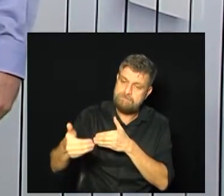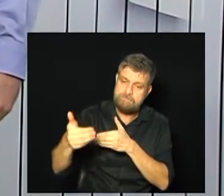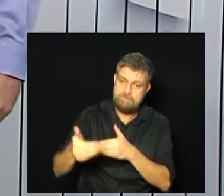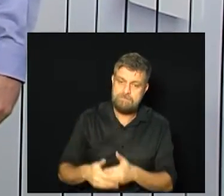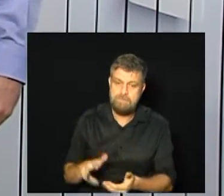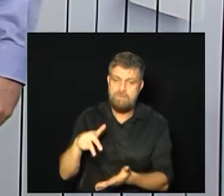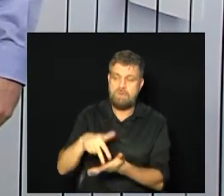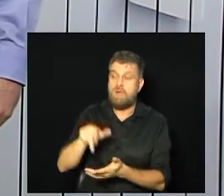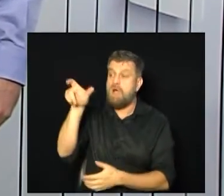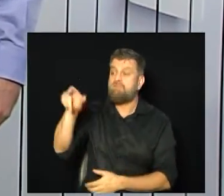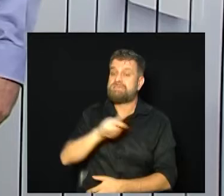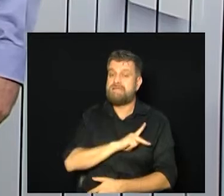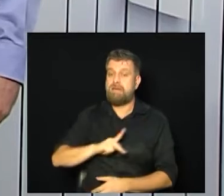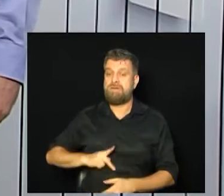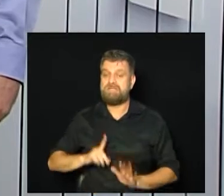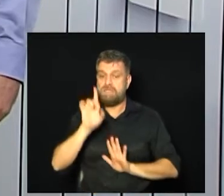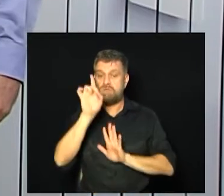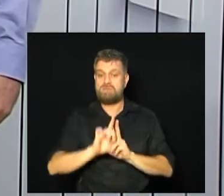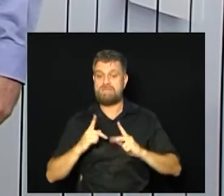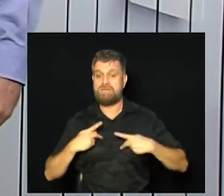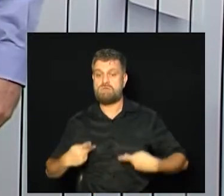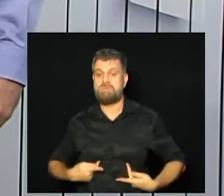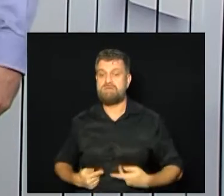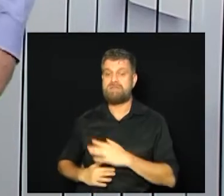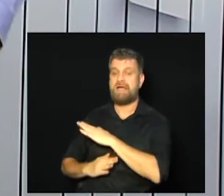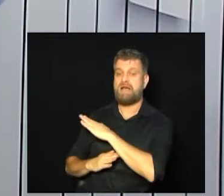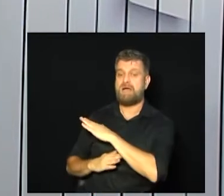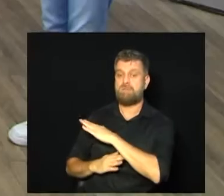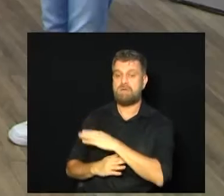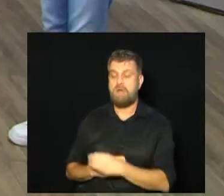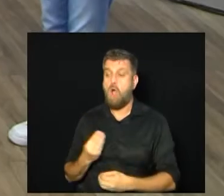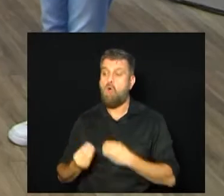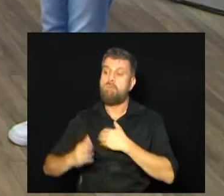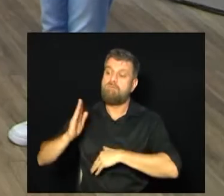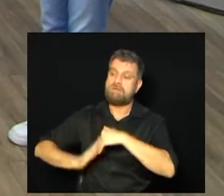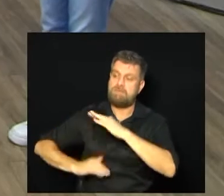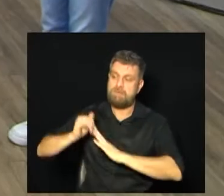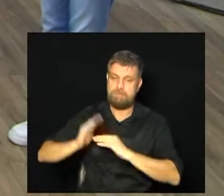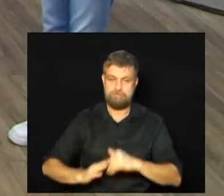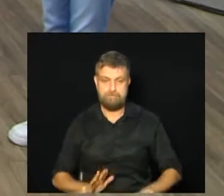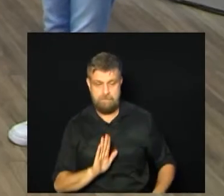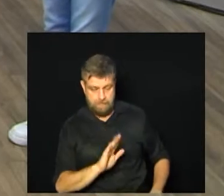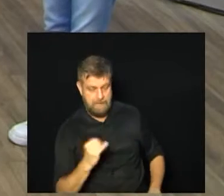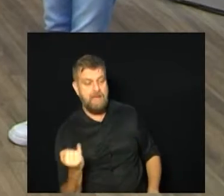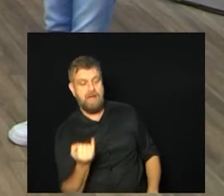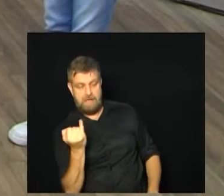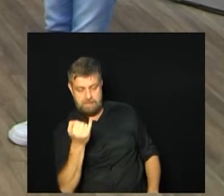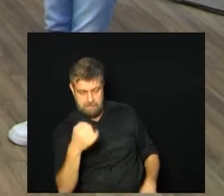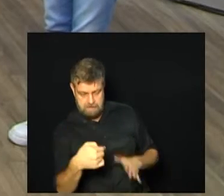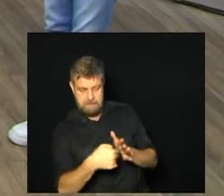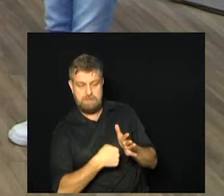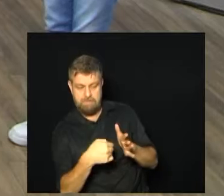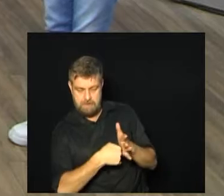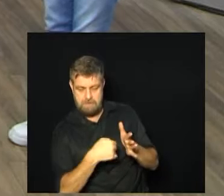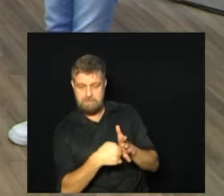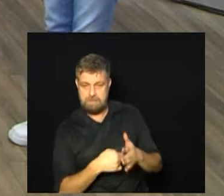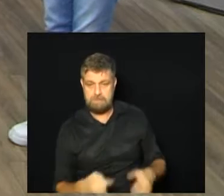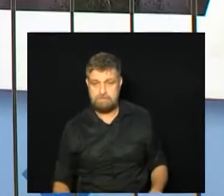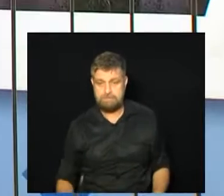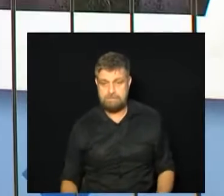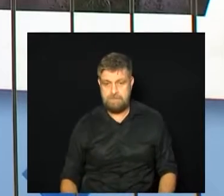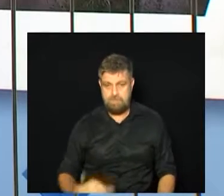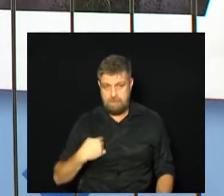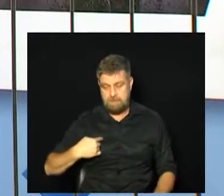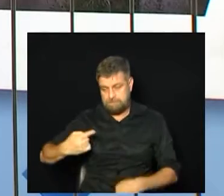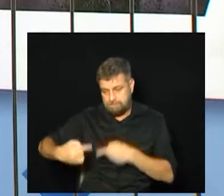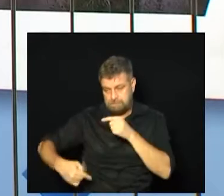de presidente de Comissão de Direitos Humanos na Câmara de Campinas? É muito importante sua pergunta, Mirna. A gente está